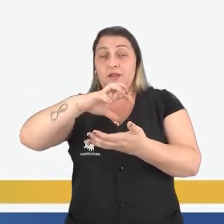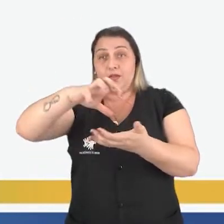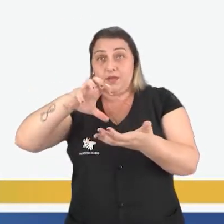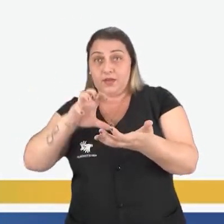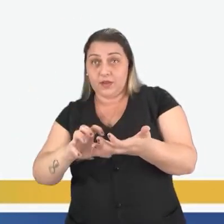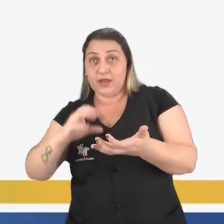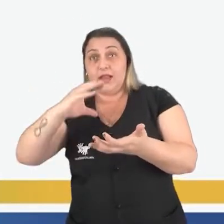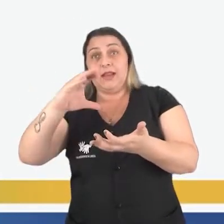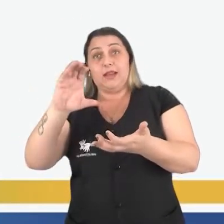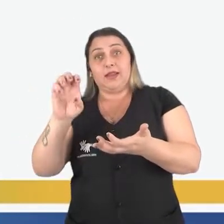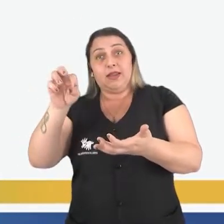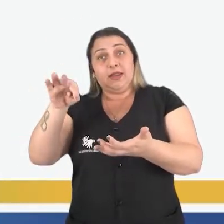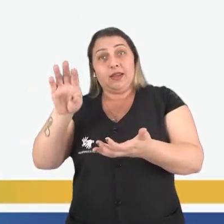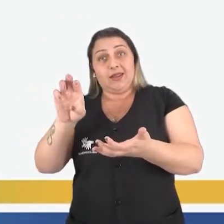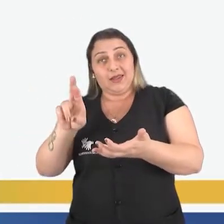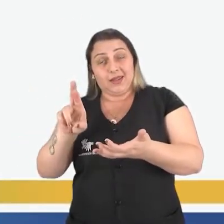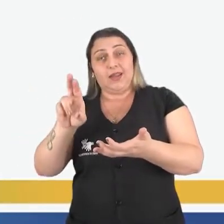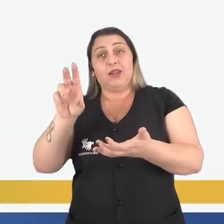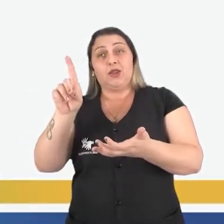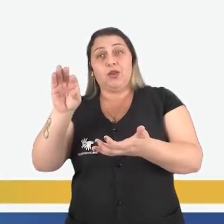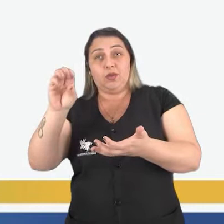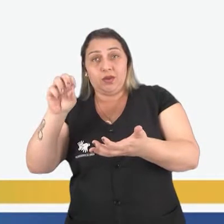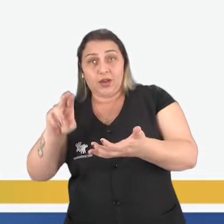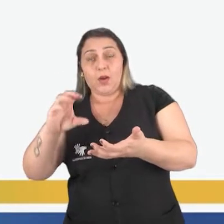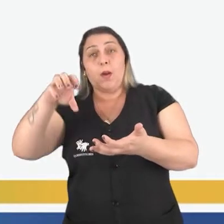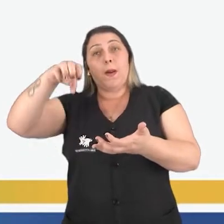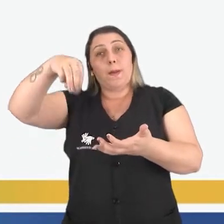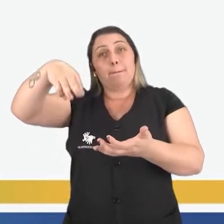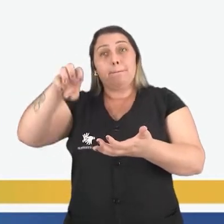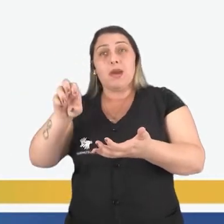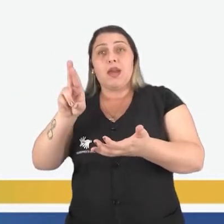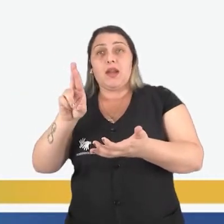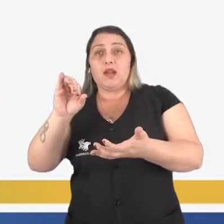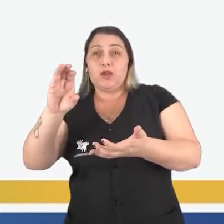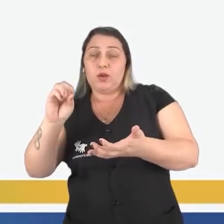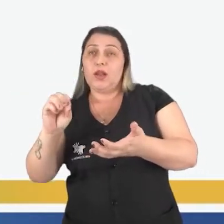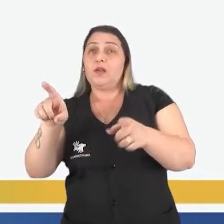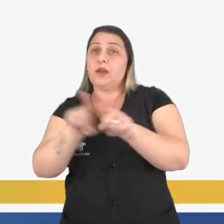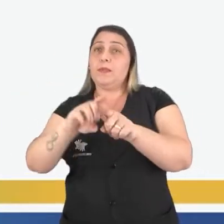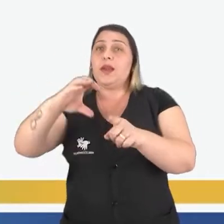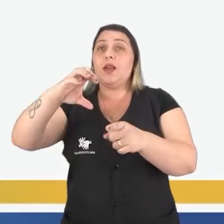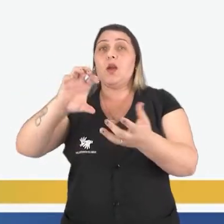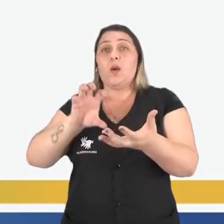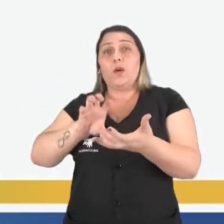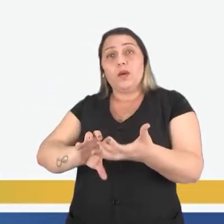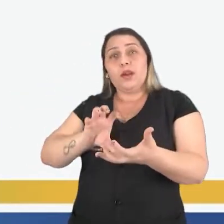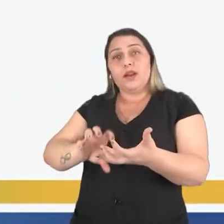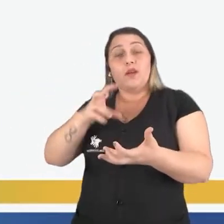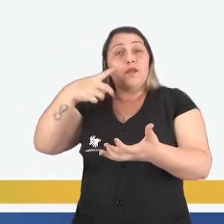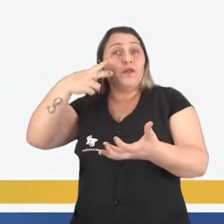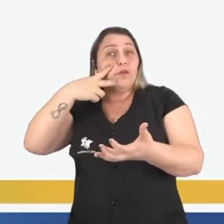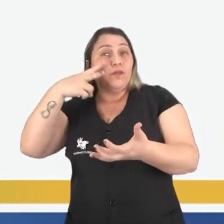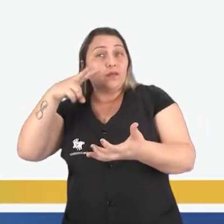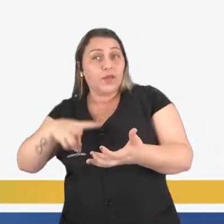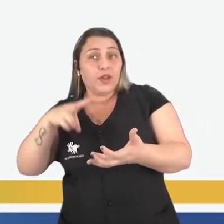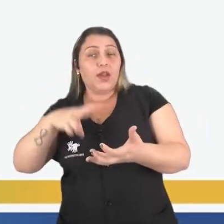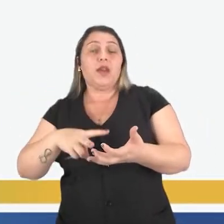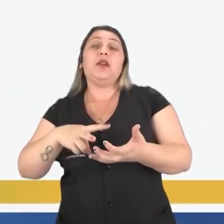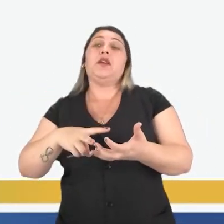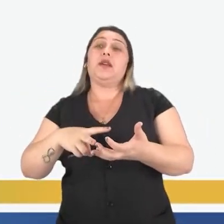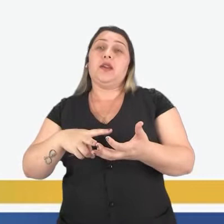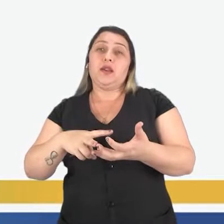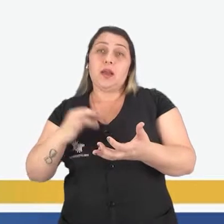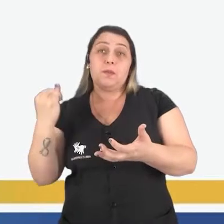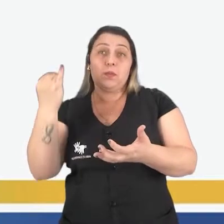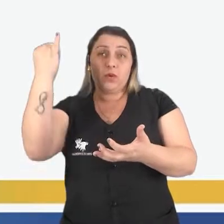África Setentrional, a África Meridional e a África Oriental. E observe uma coisa que é bem